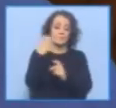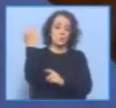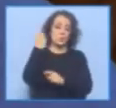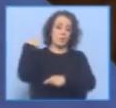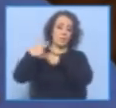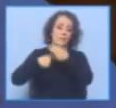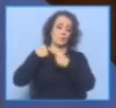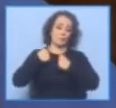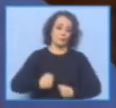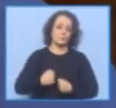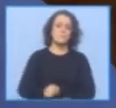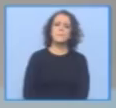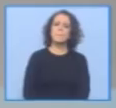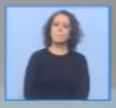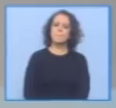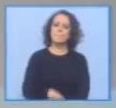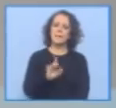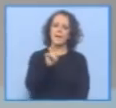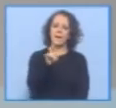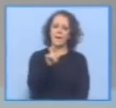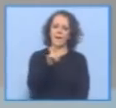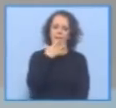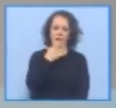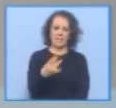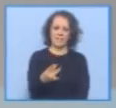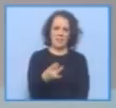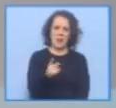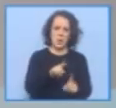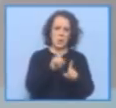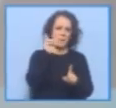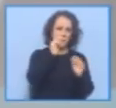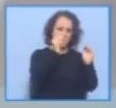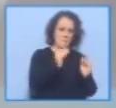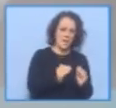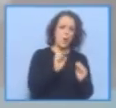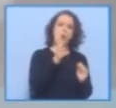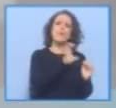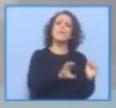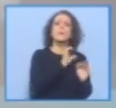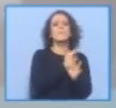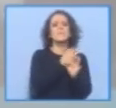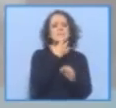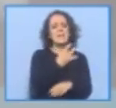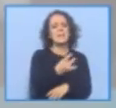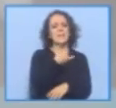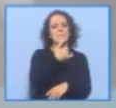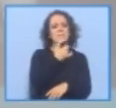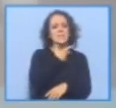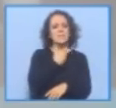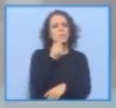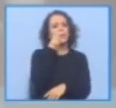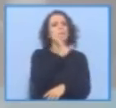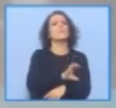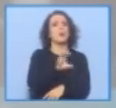forte. Mas nessa época o Natal tinha menos importância ou festejavam-no de outra forma, o dia 25 de